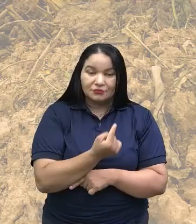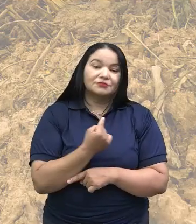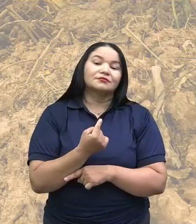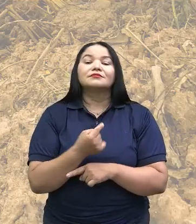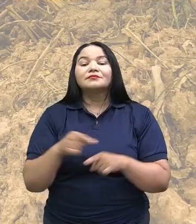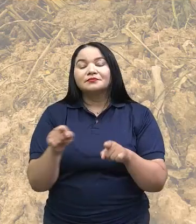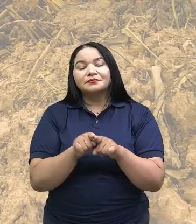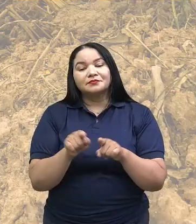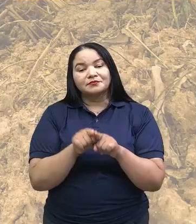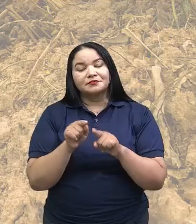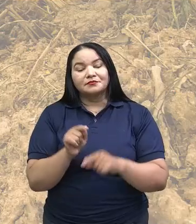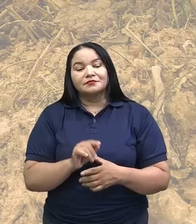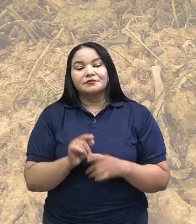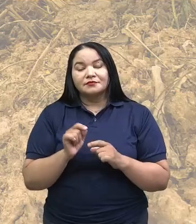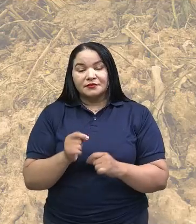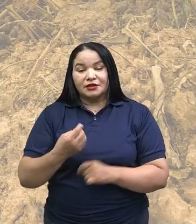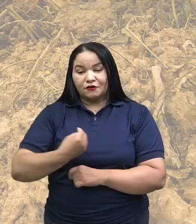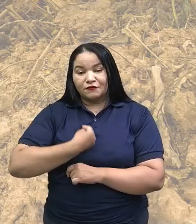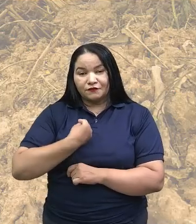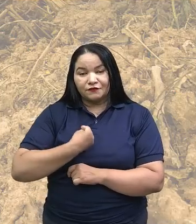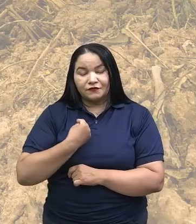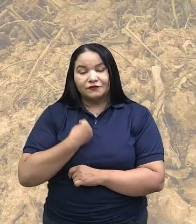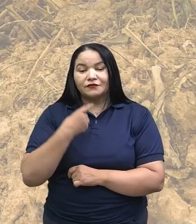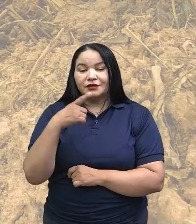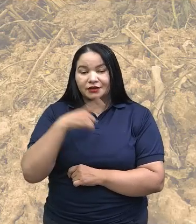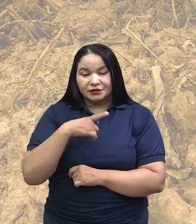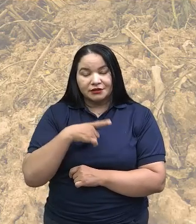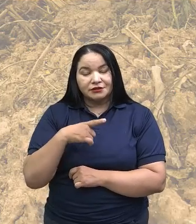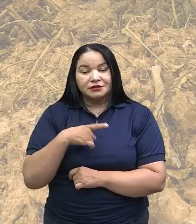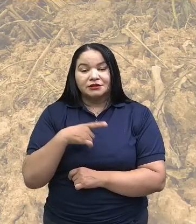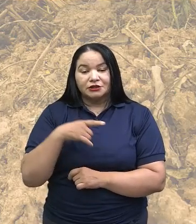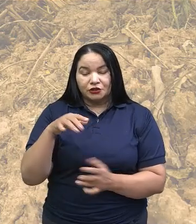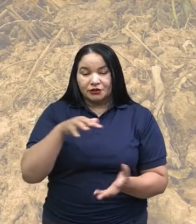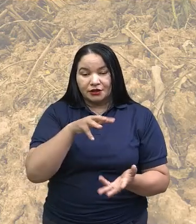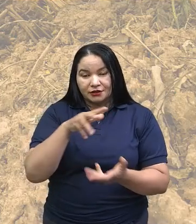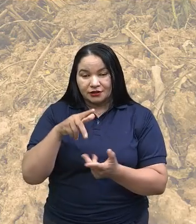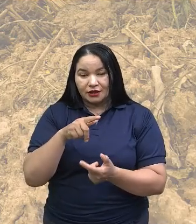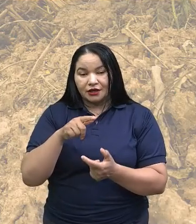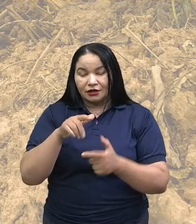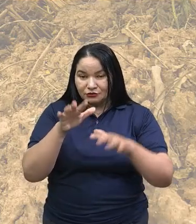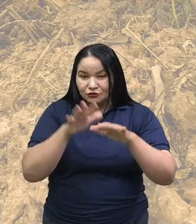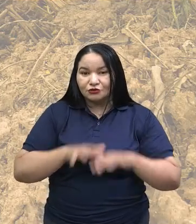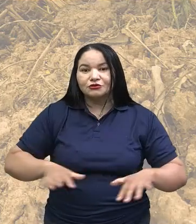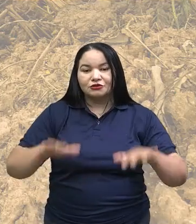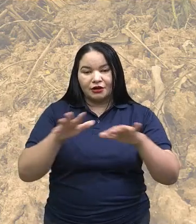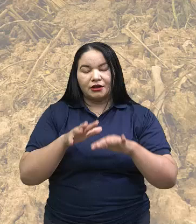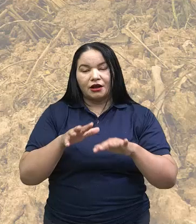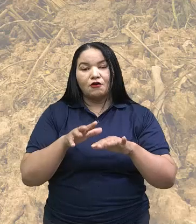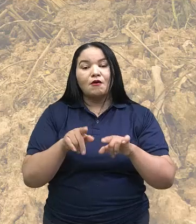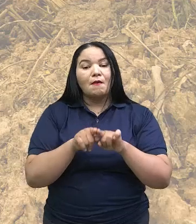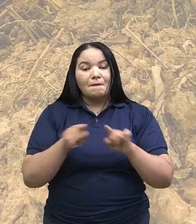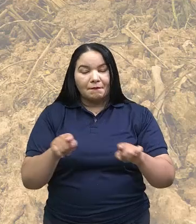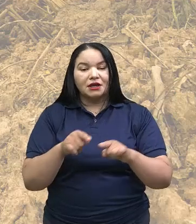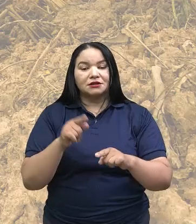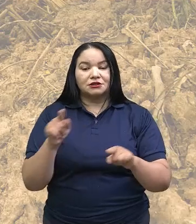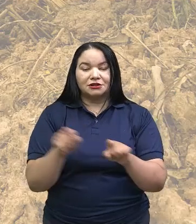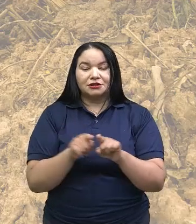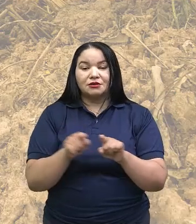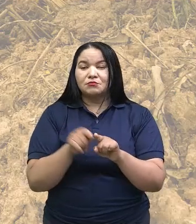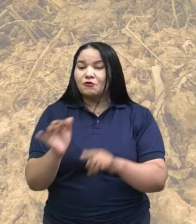né? Todos nós que estamos vivendo hoje no planeta Terra, falando de um modo geral, como também aqueles que